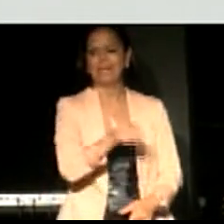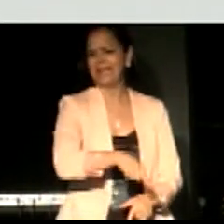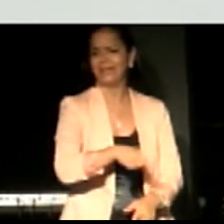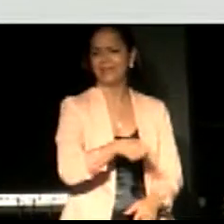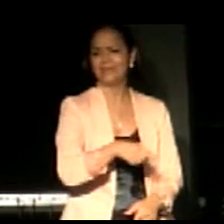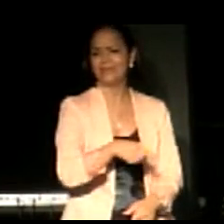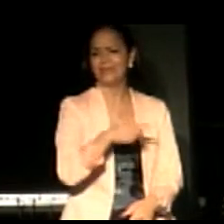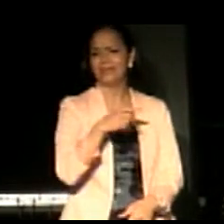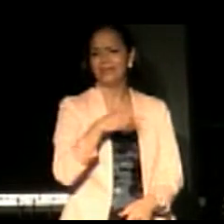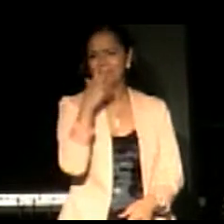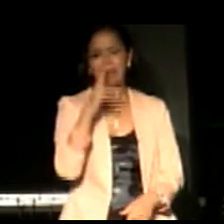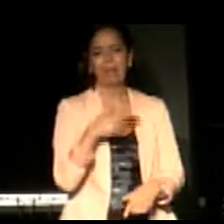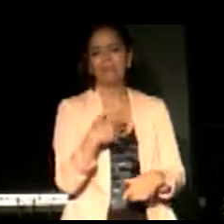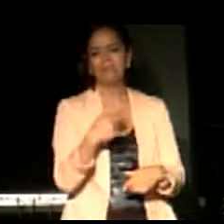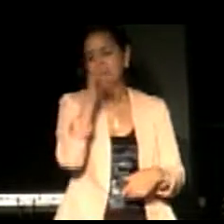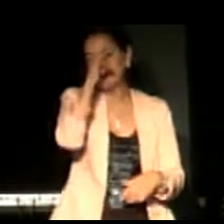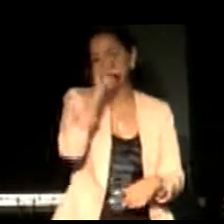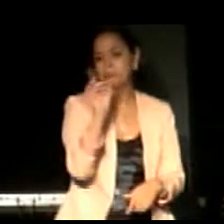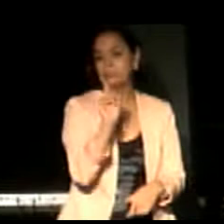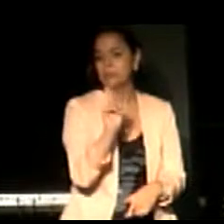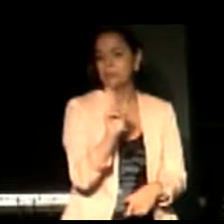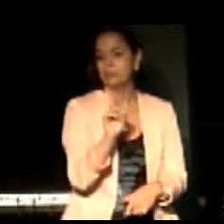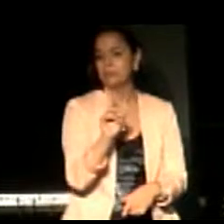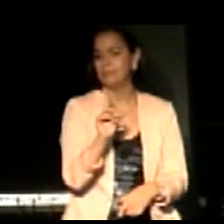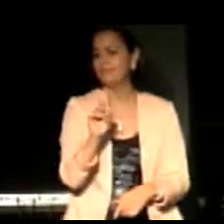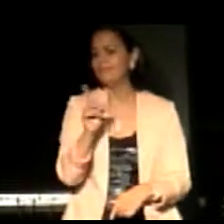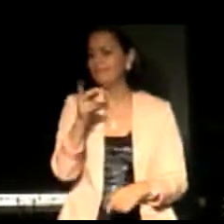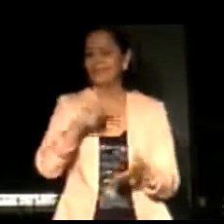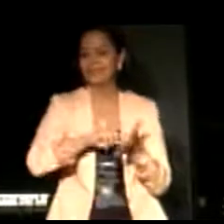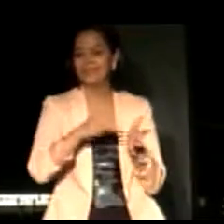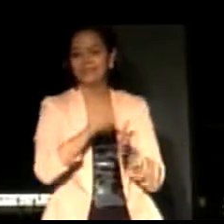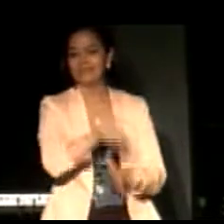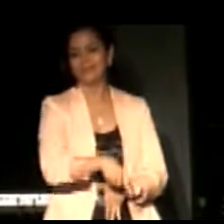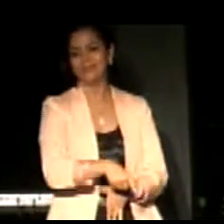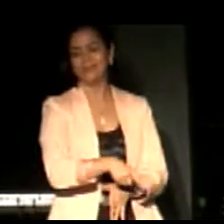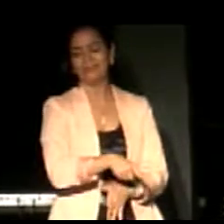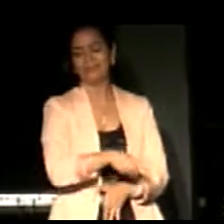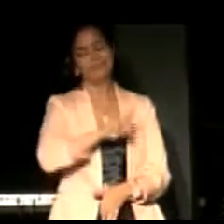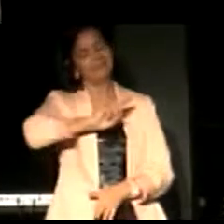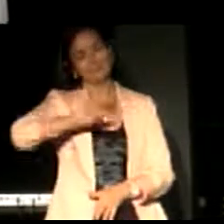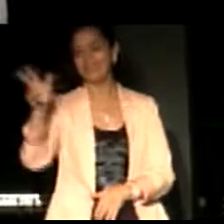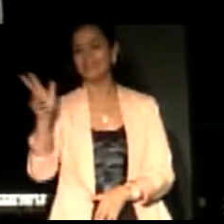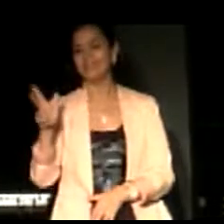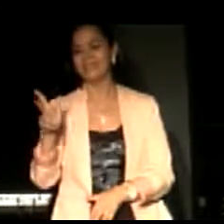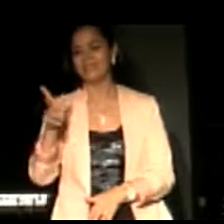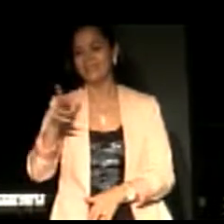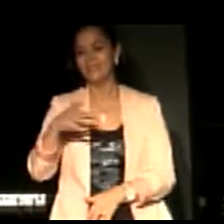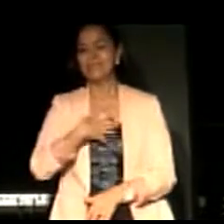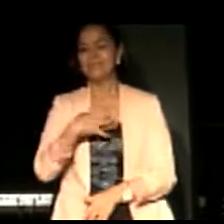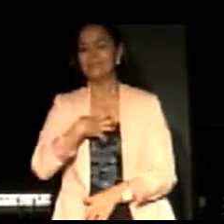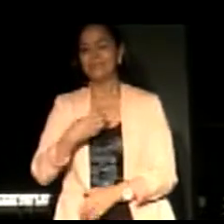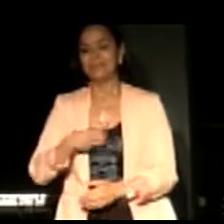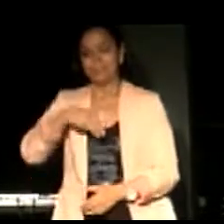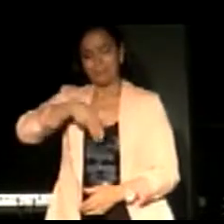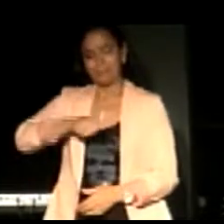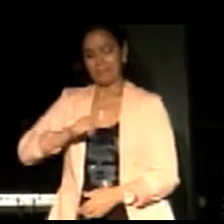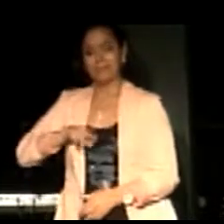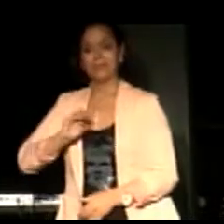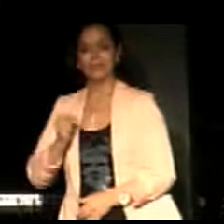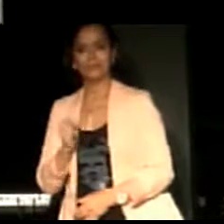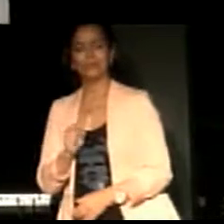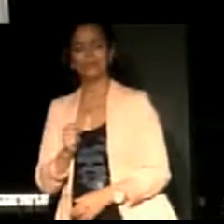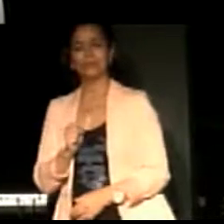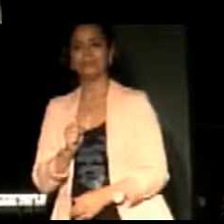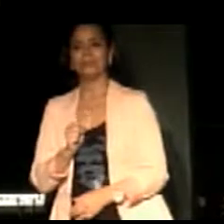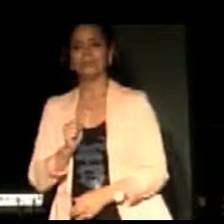o que quer. Ser manso não é isso. Porque a mansidão é